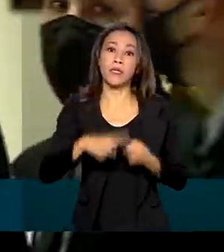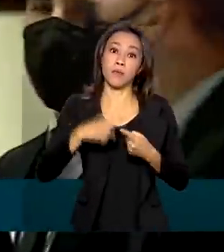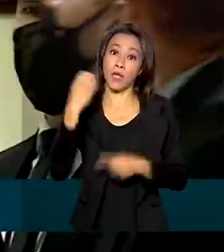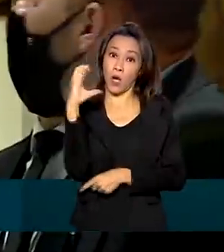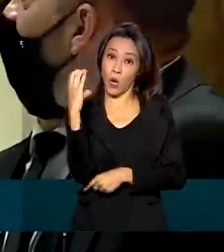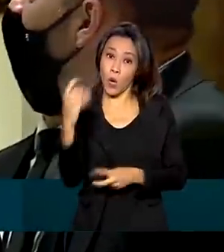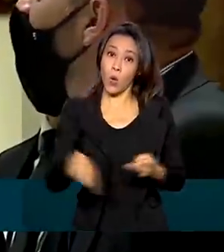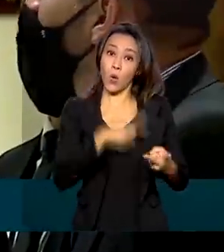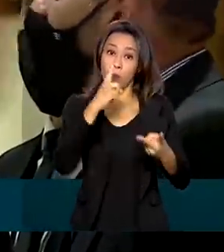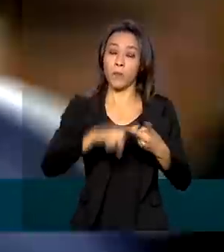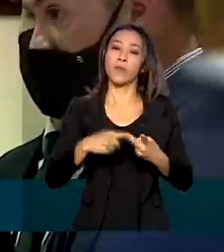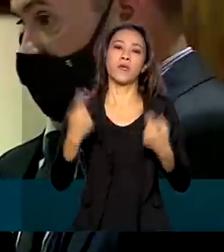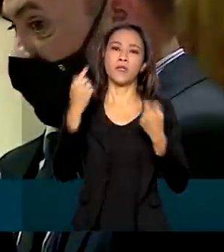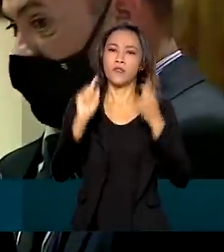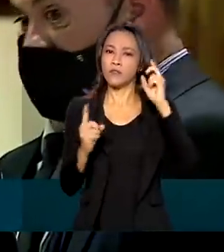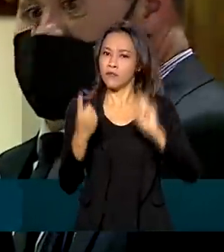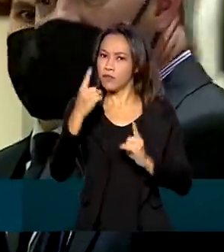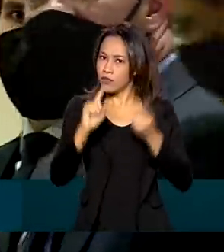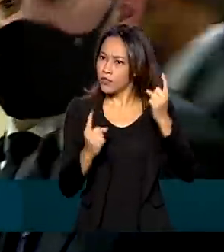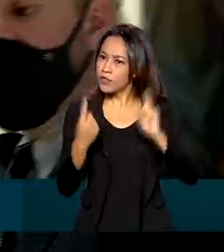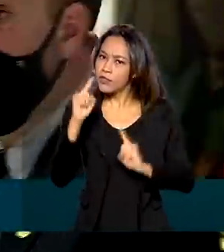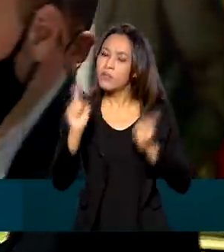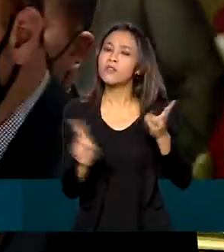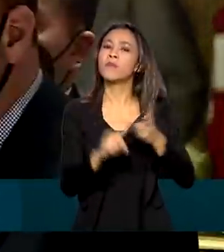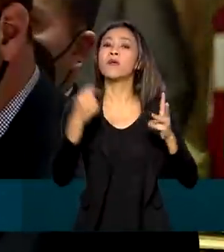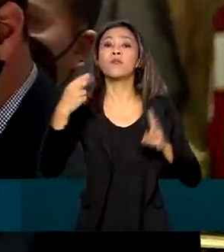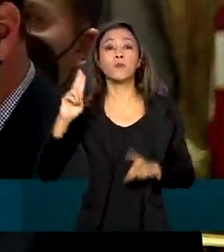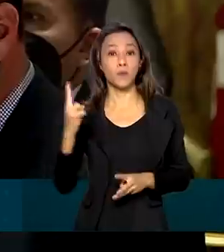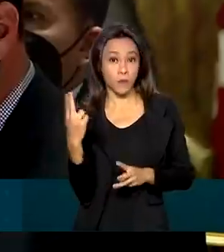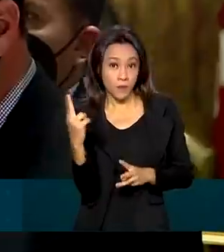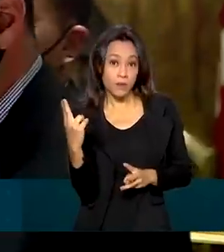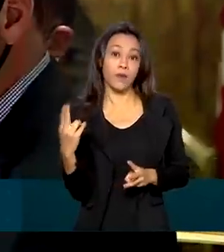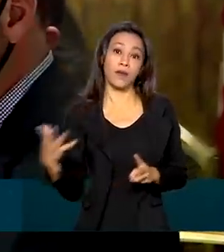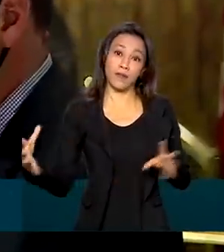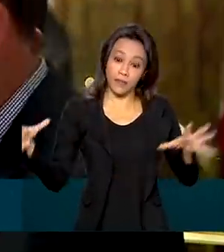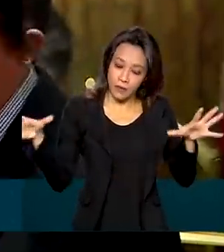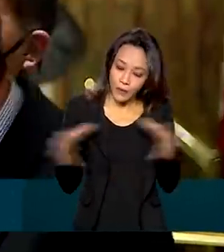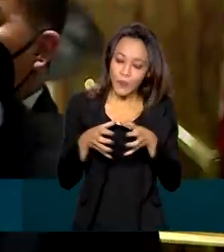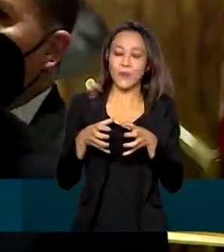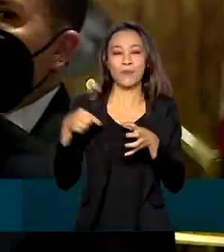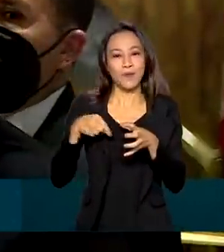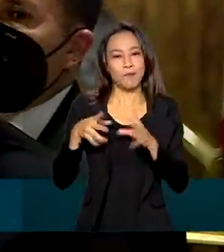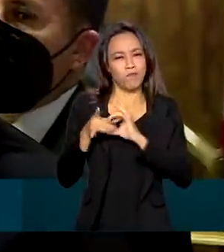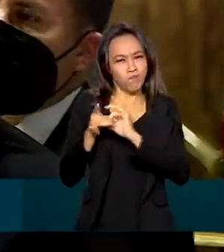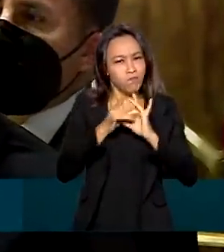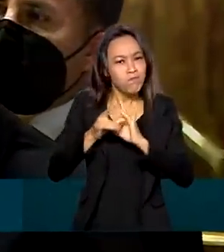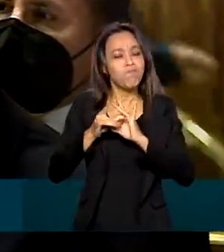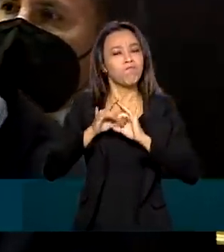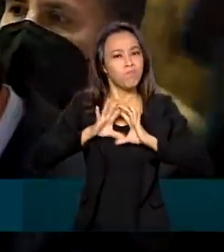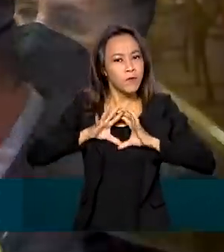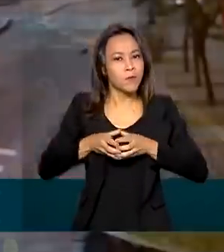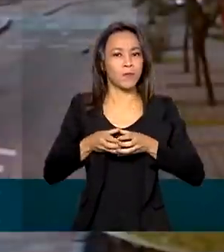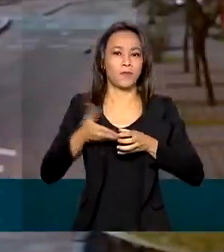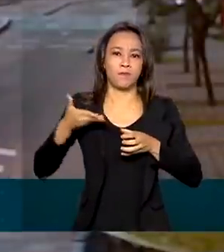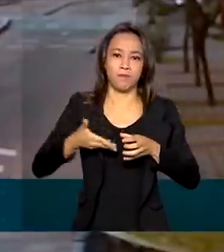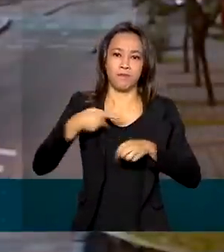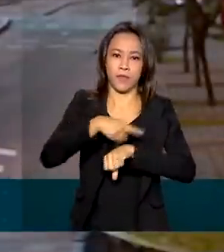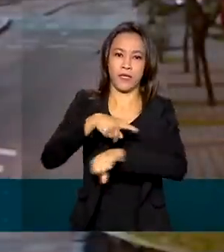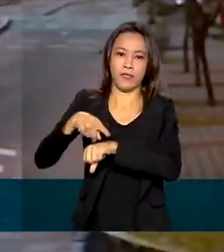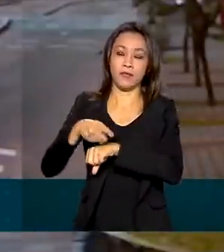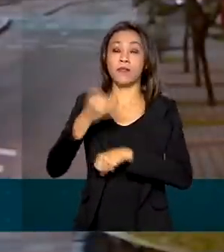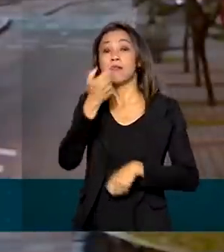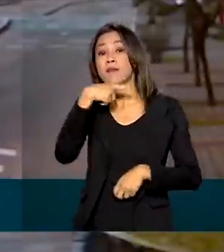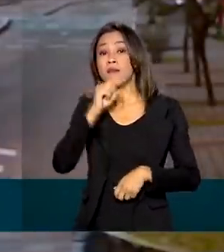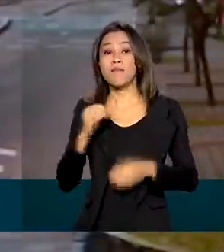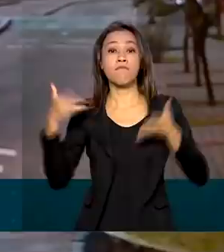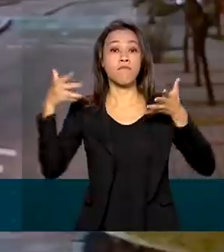Colômbia, do Chile e também do Uruguai, que representa a união entre esses países da região. Quem também participa